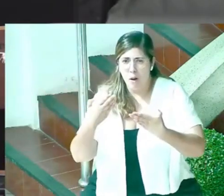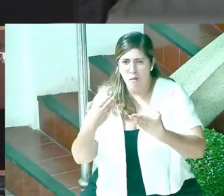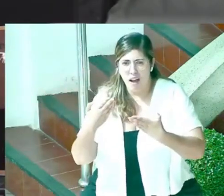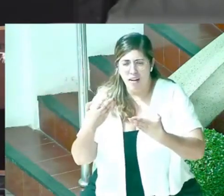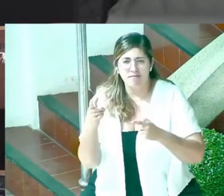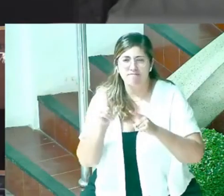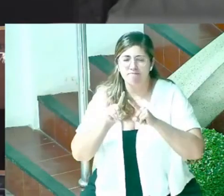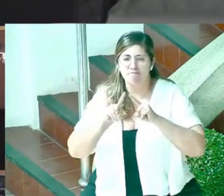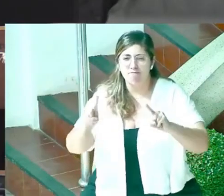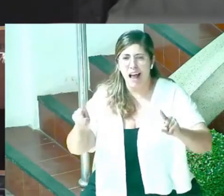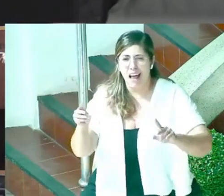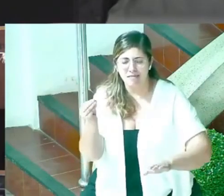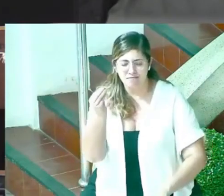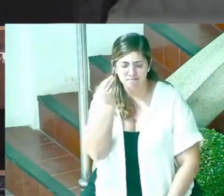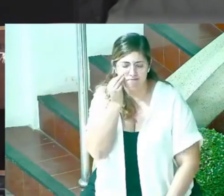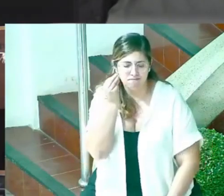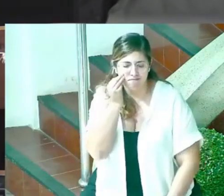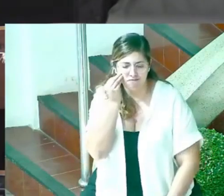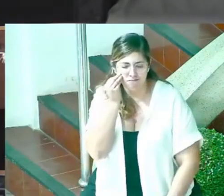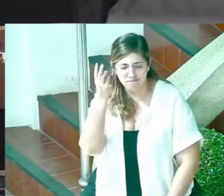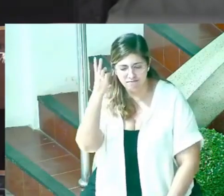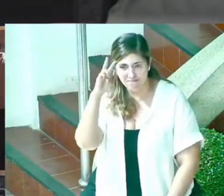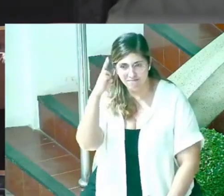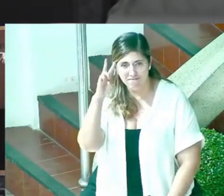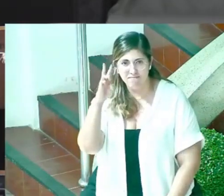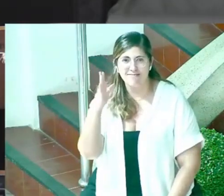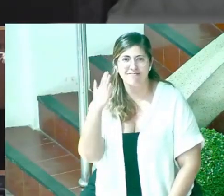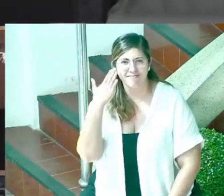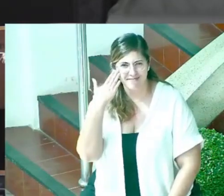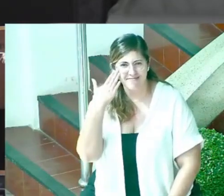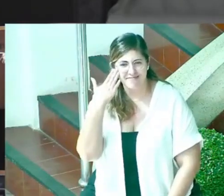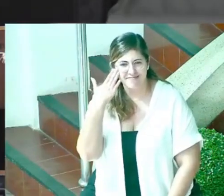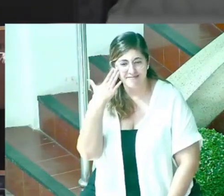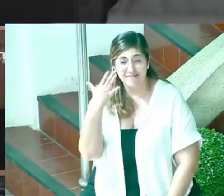Assumimos o prejuízo e liberamos ele.